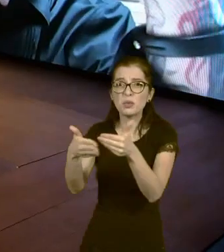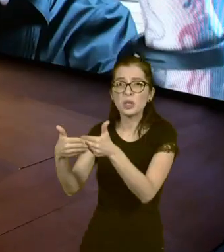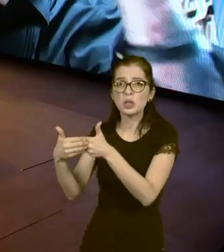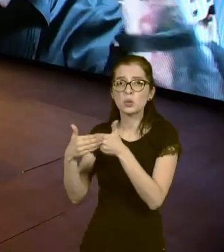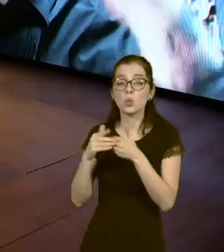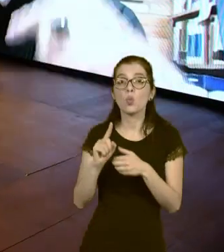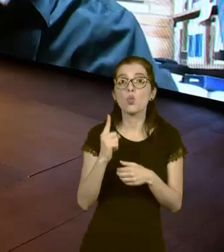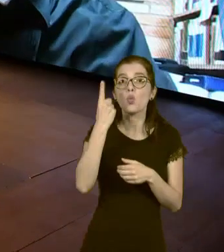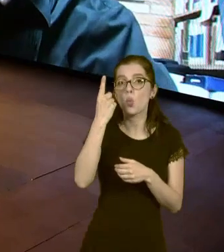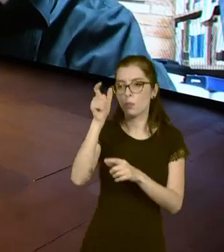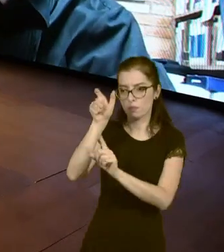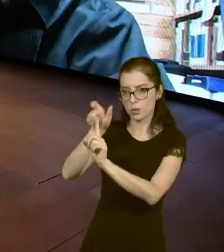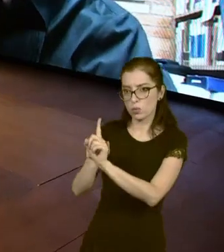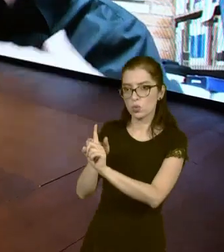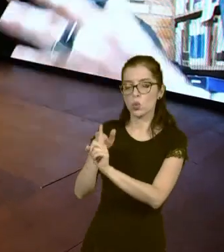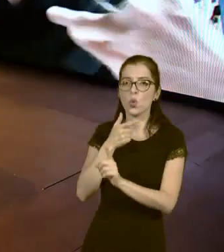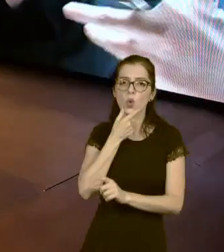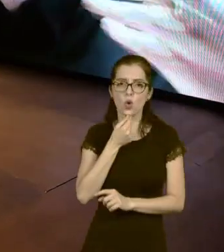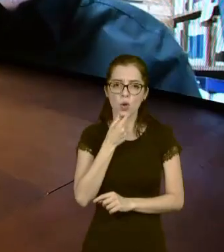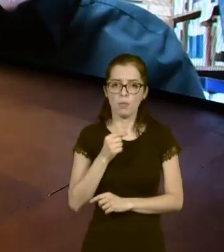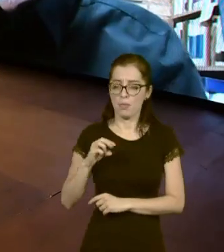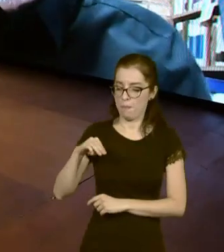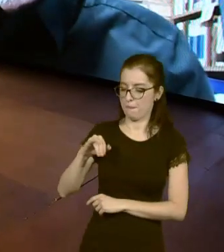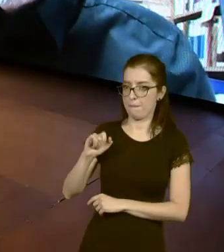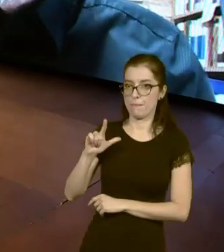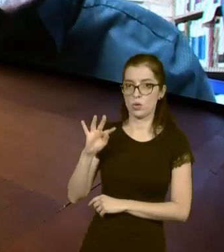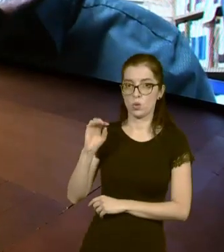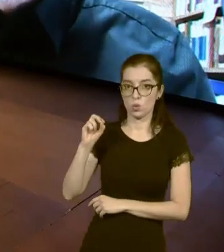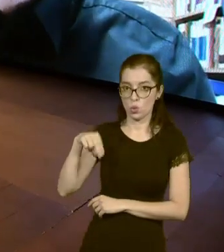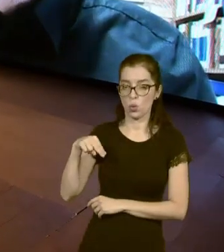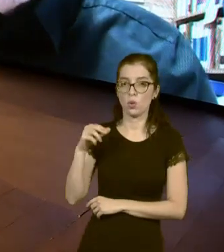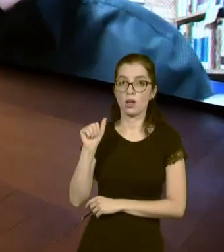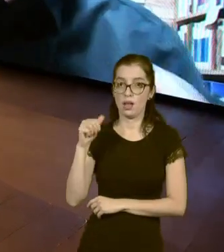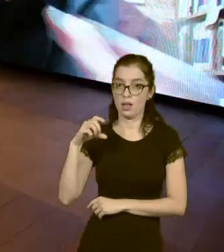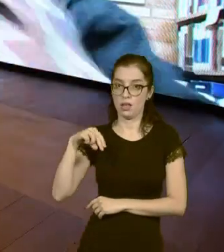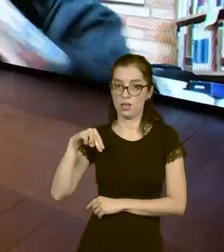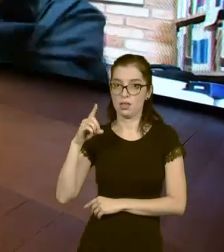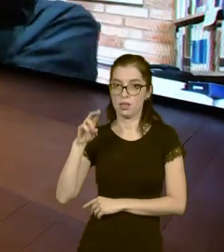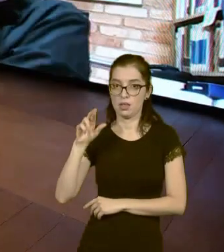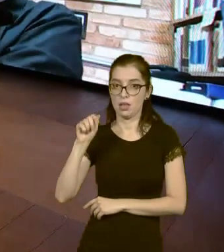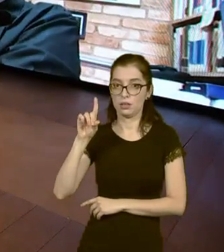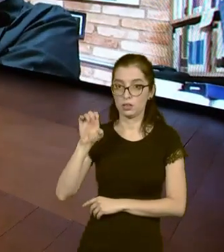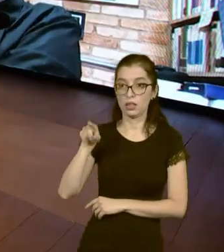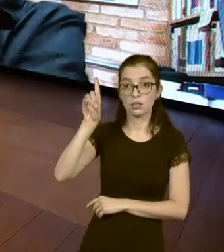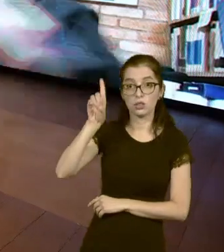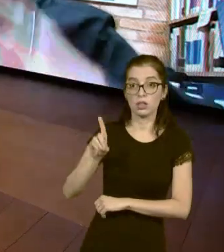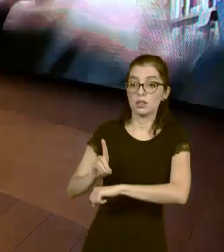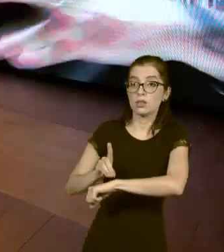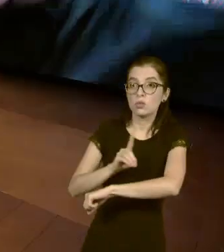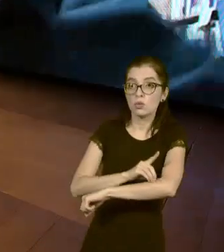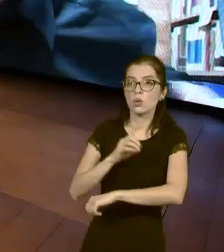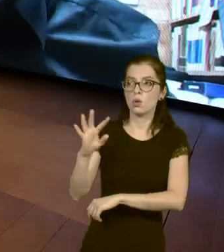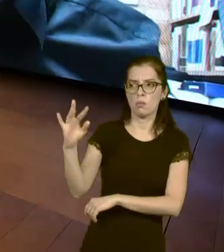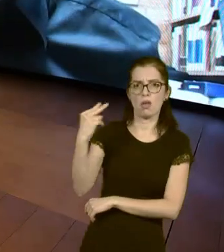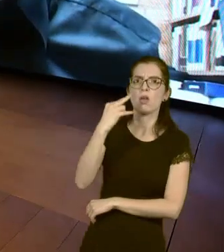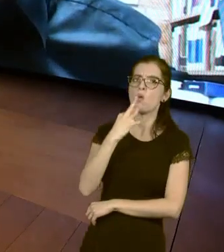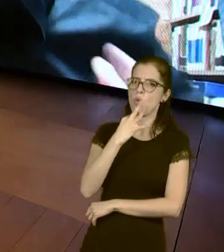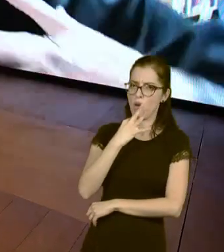pessoa, que é o Milton Andrade, que era o diretor da Fundação das Artes de Caetano, me conhecia do Teatro Escola, porque eu fiquei